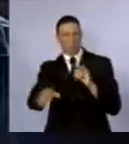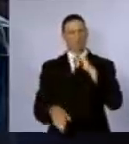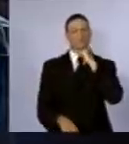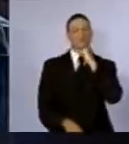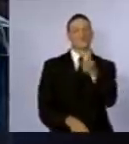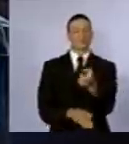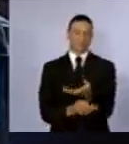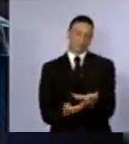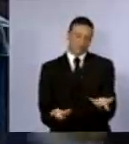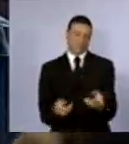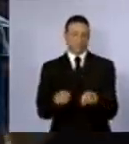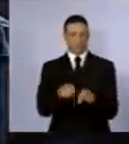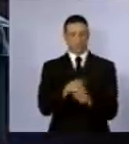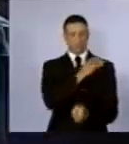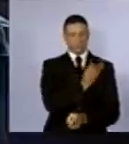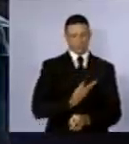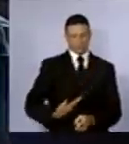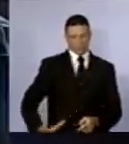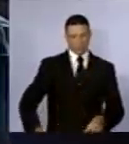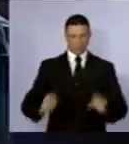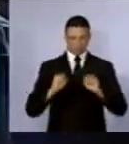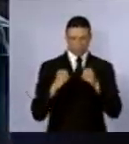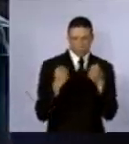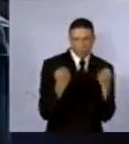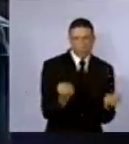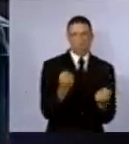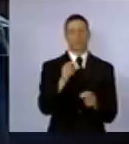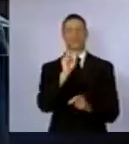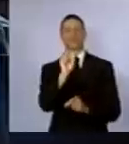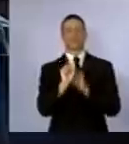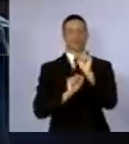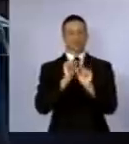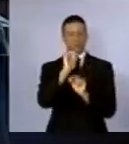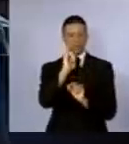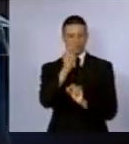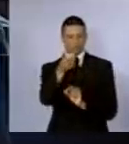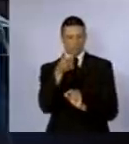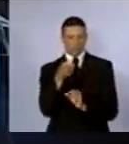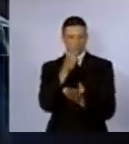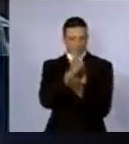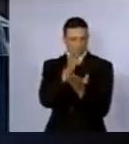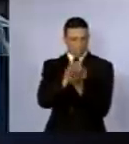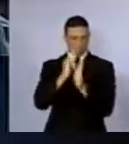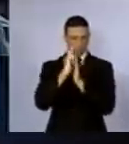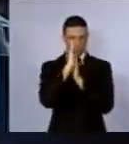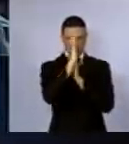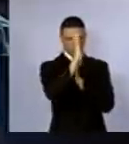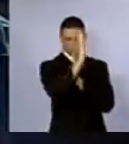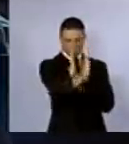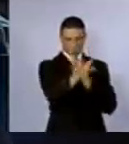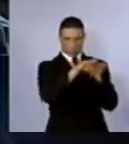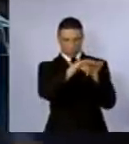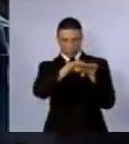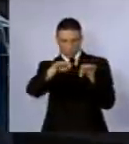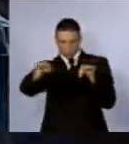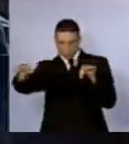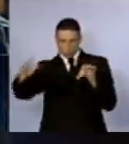claro, do governo em relação a manter esse nível de tarifário, né, nos padrões